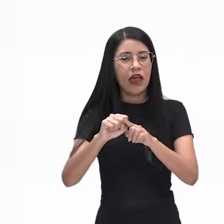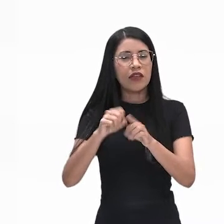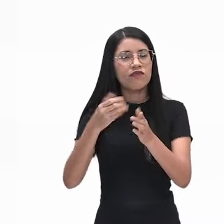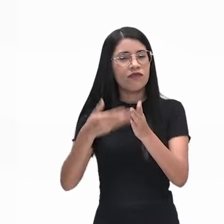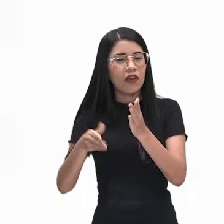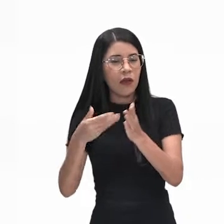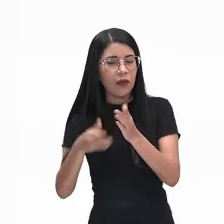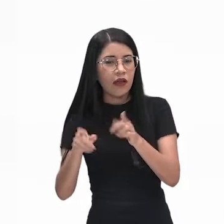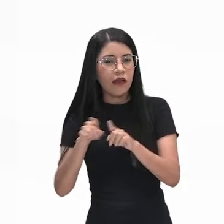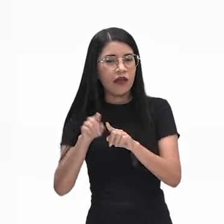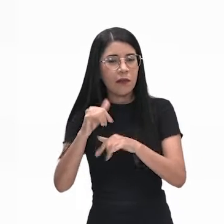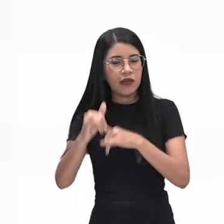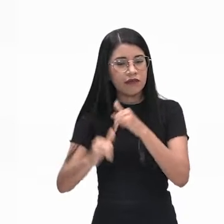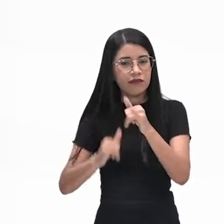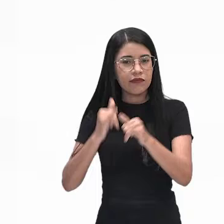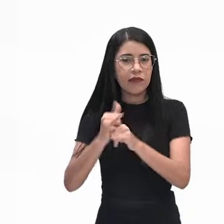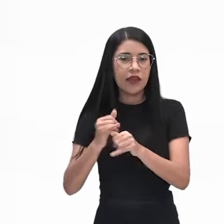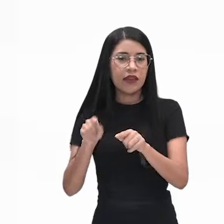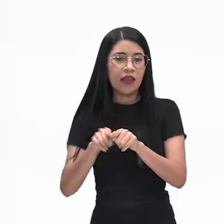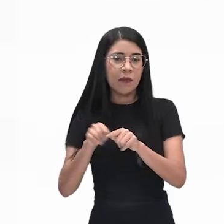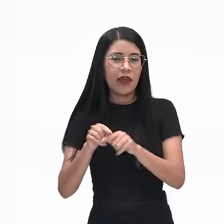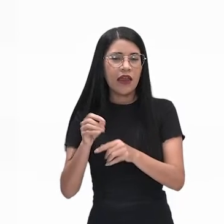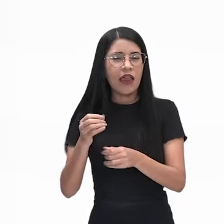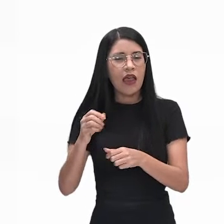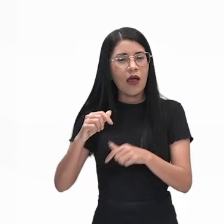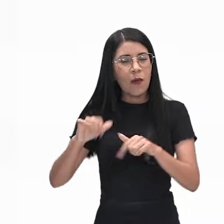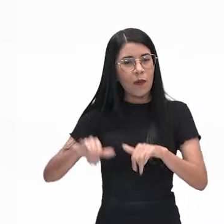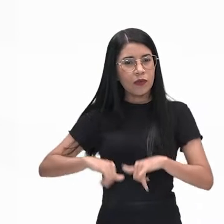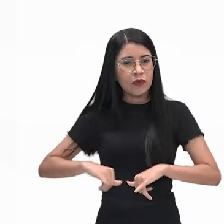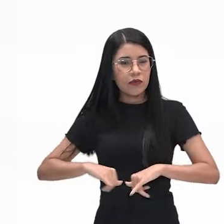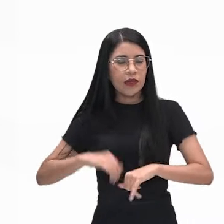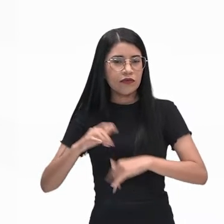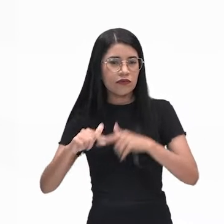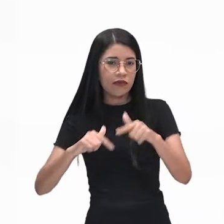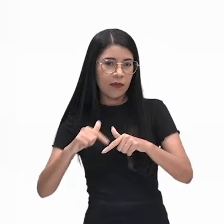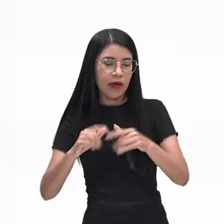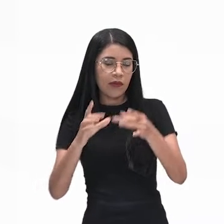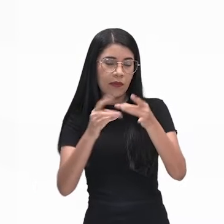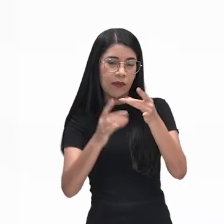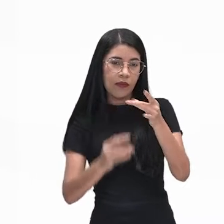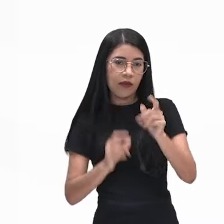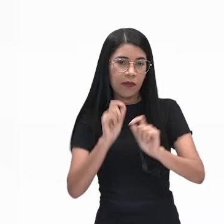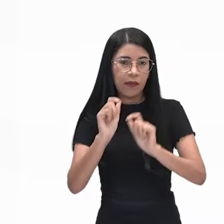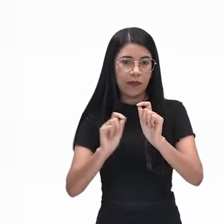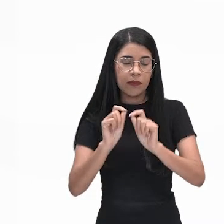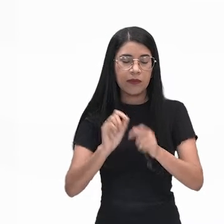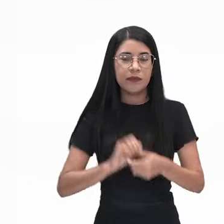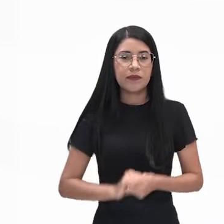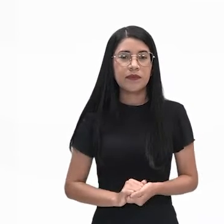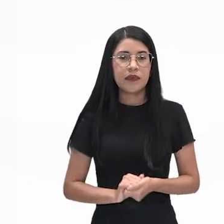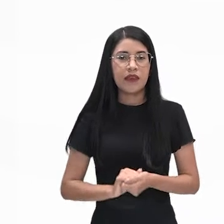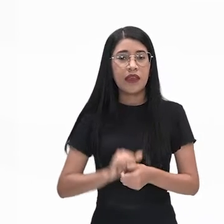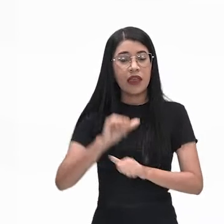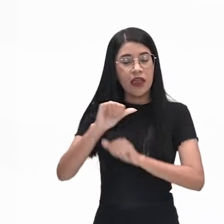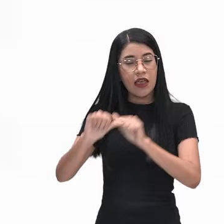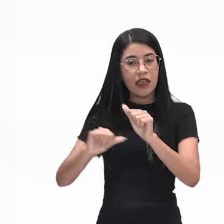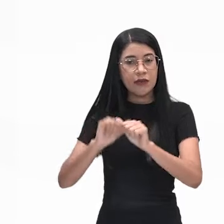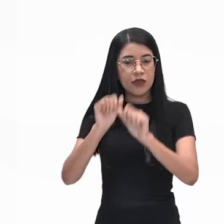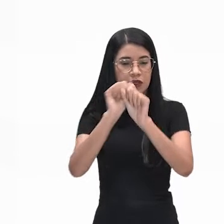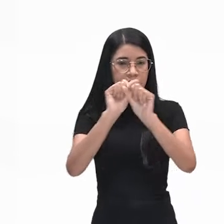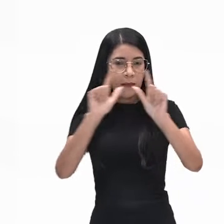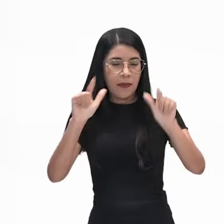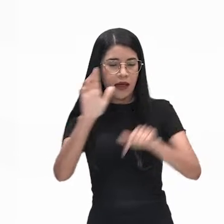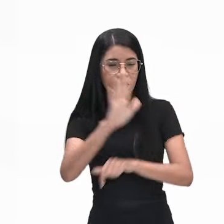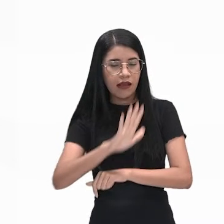digital e precarização das relações de trabalho. Detalhamento desse objeto de conhecimento. As transformações da